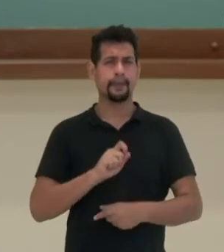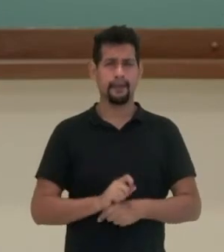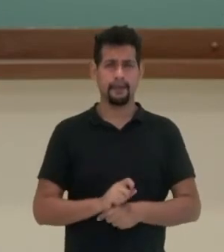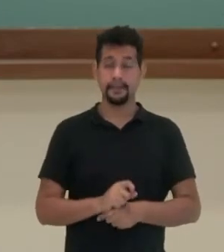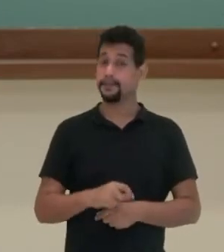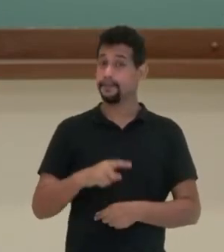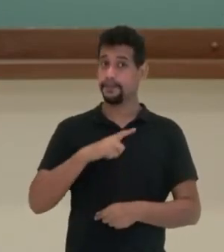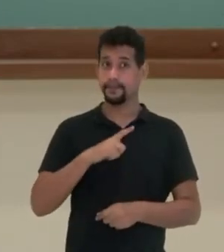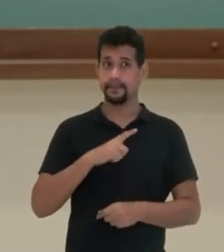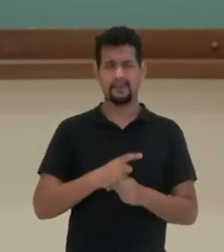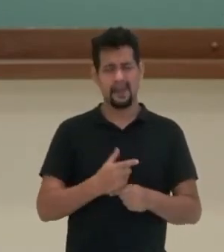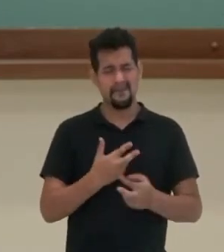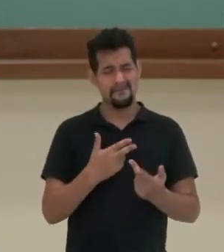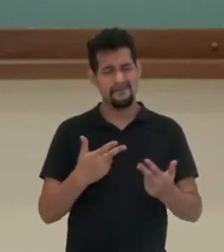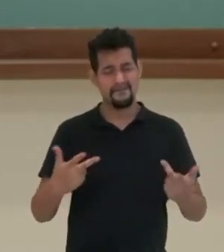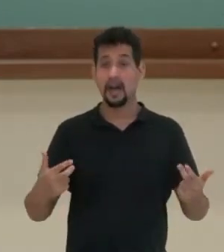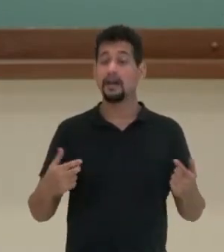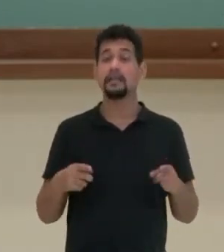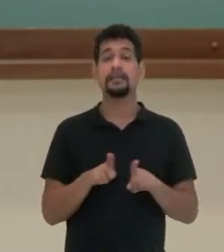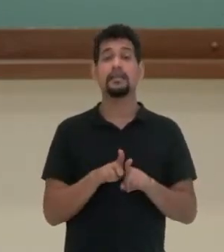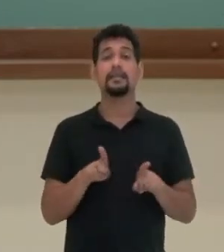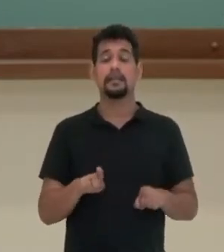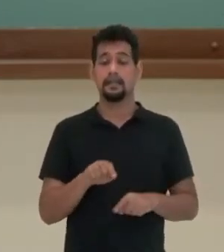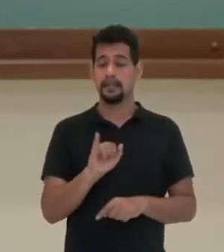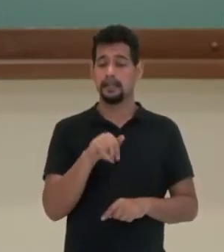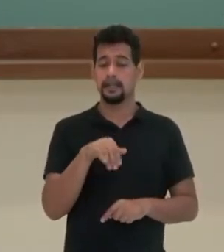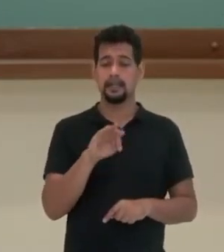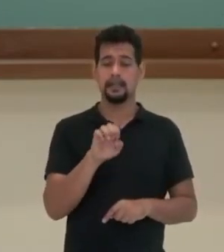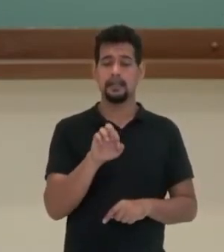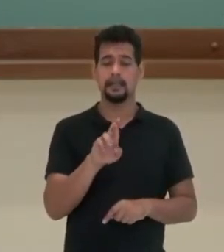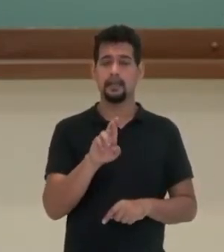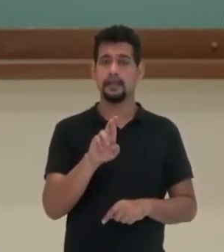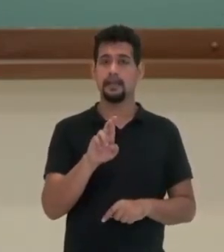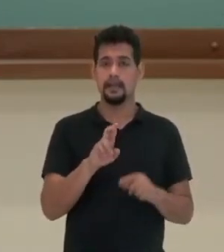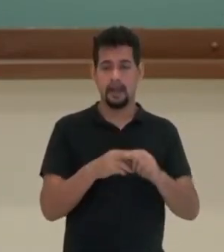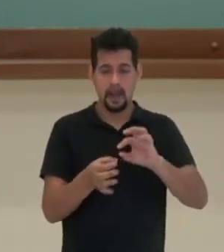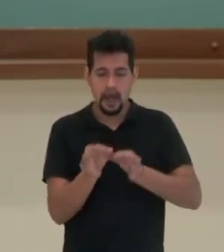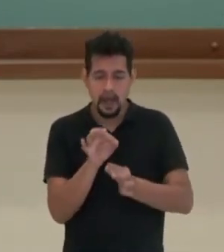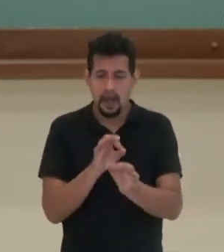Eles têm muita substância intercelular. Então, eles têm